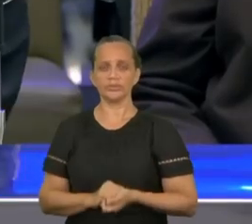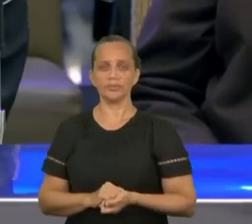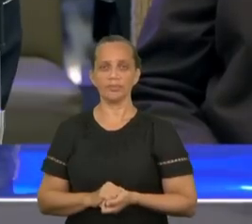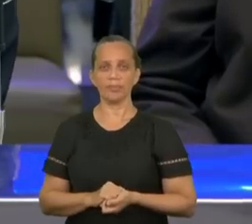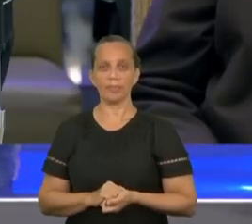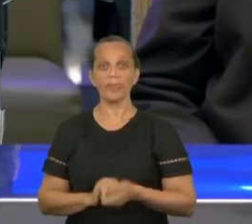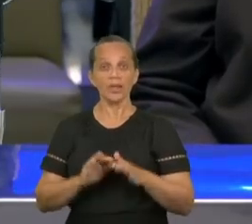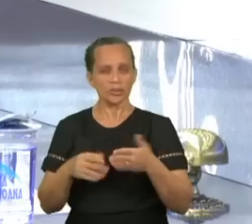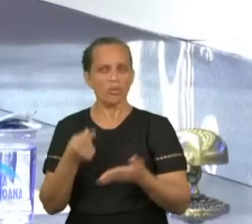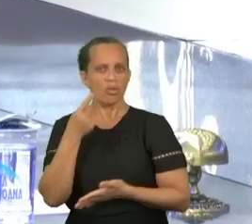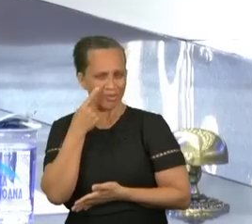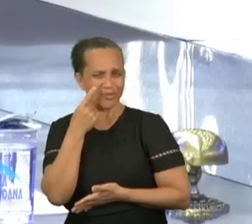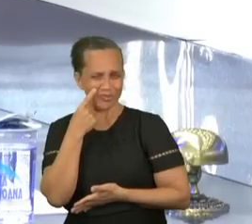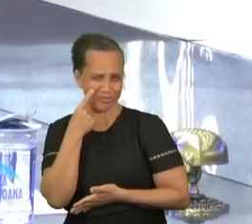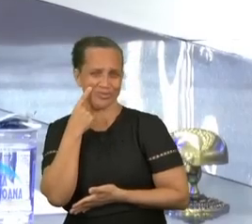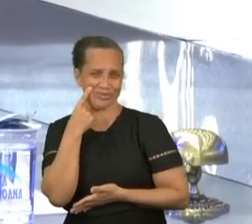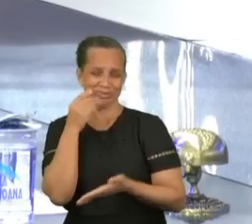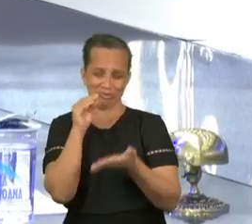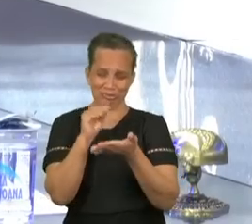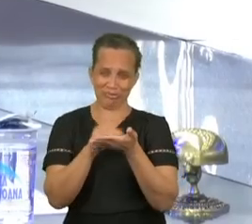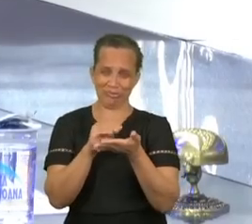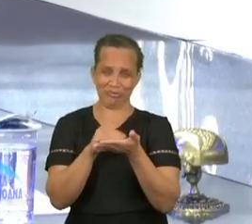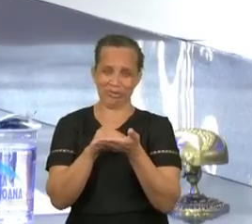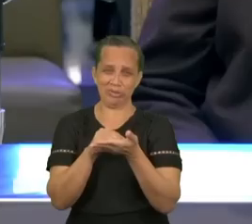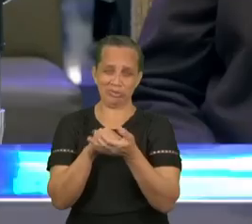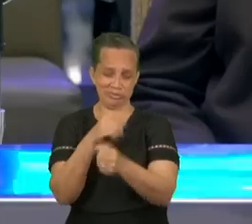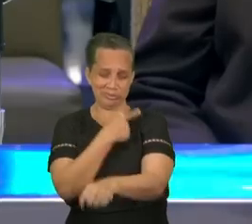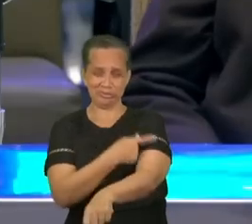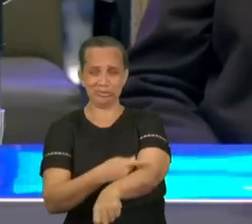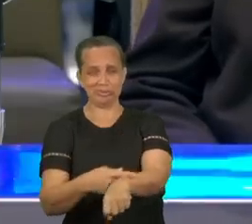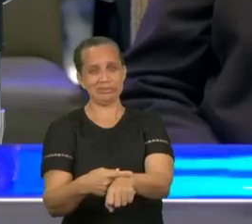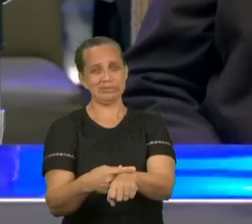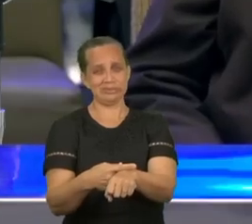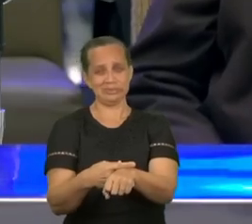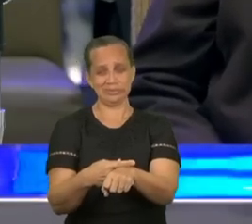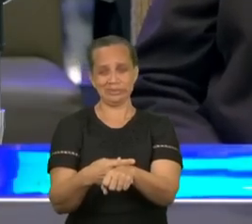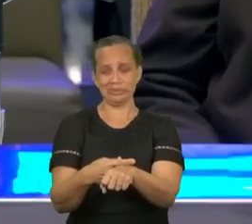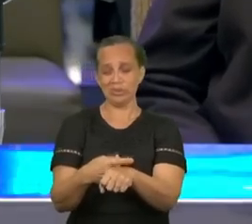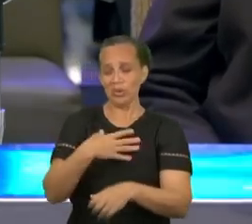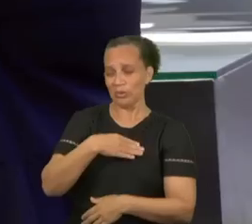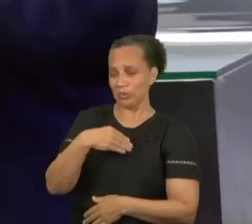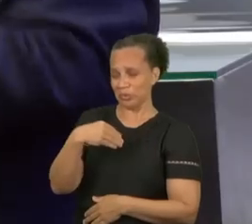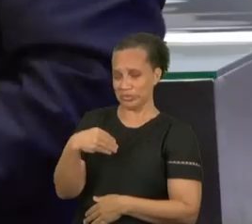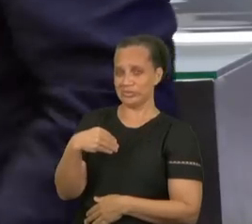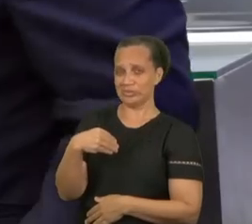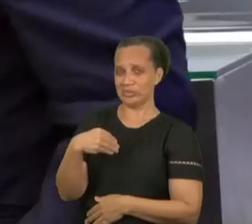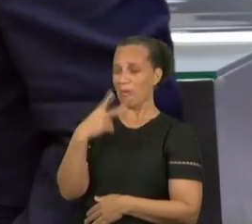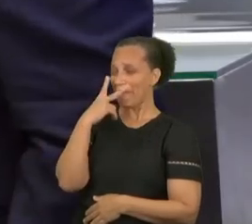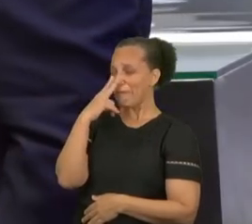a falta de respeito até dentro da igreja mesmo trata os pais como seja o seu parceiro